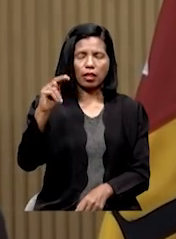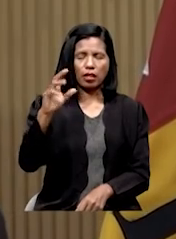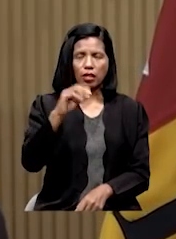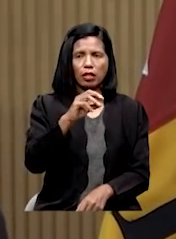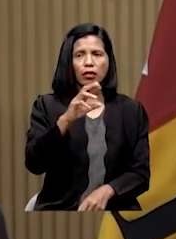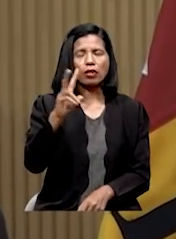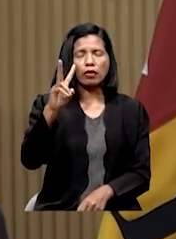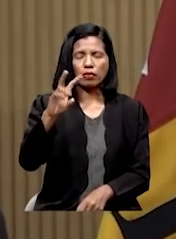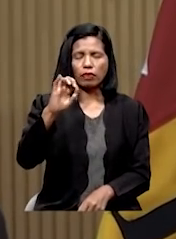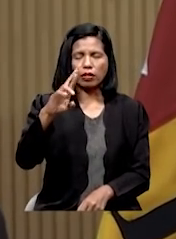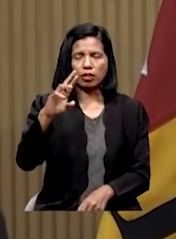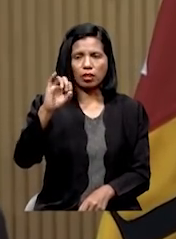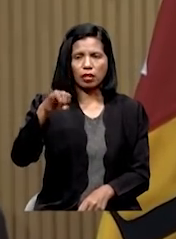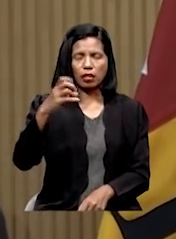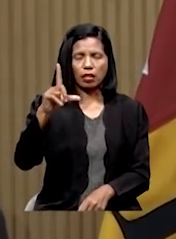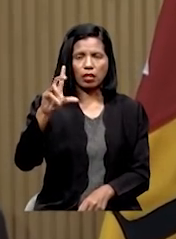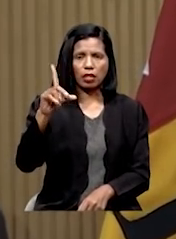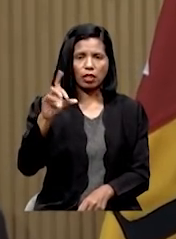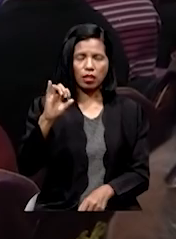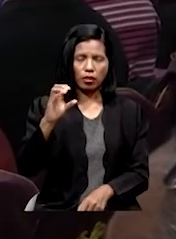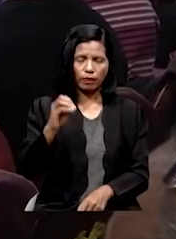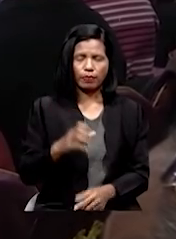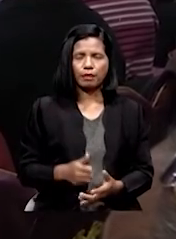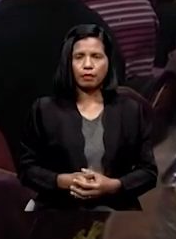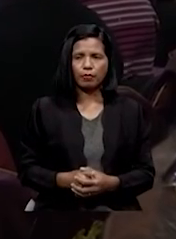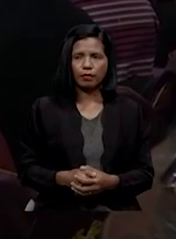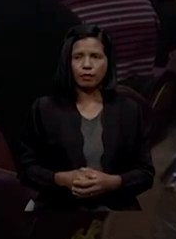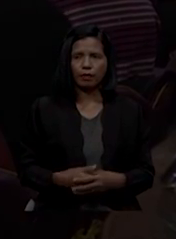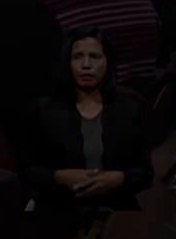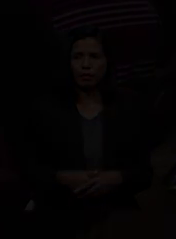Virgílio Guterres, Leopoldina de Carvalho, Tito Silva, GMN.